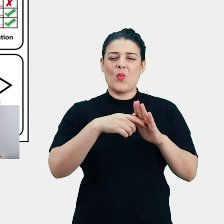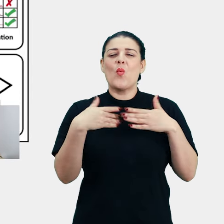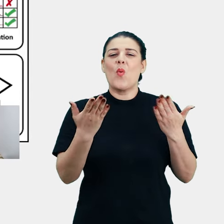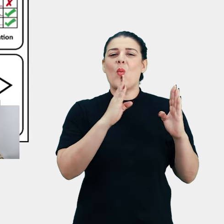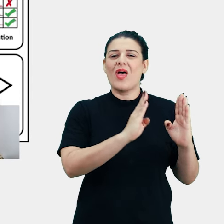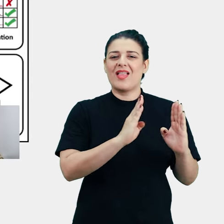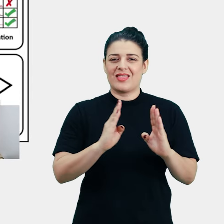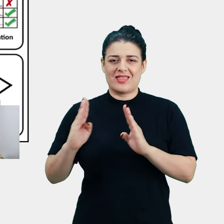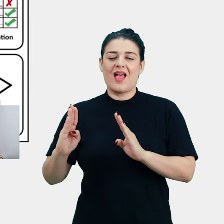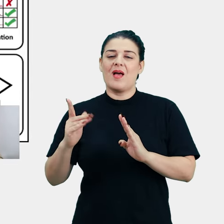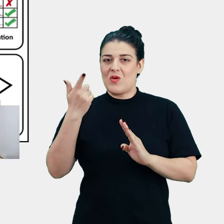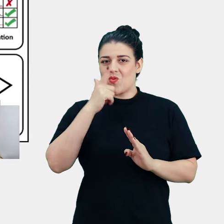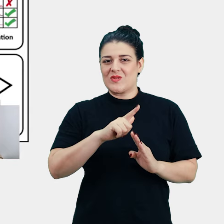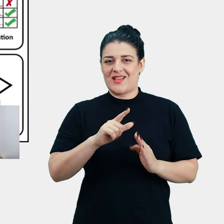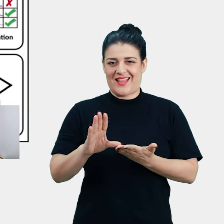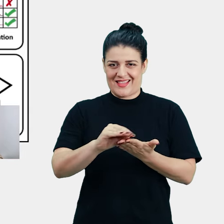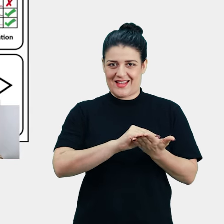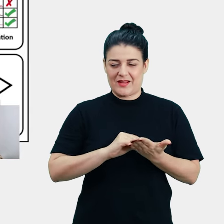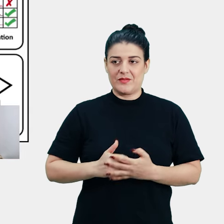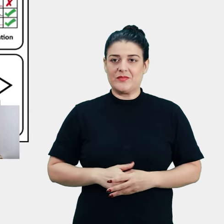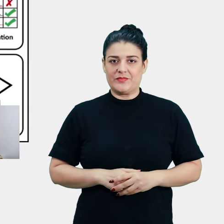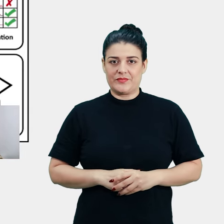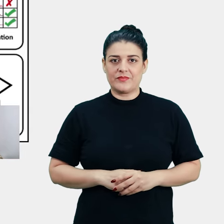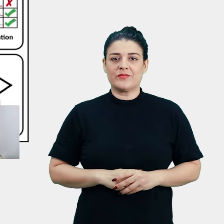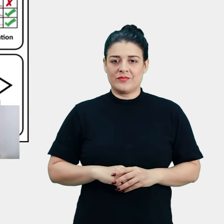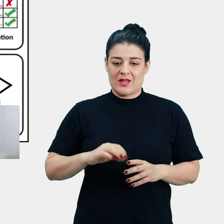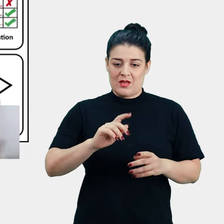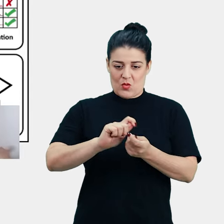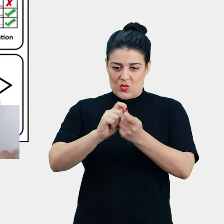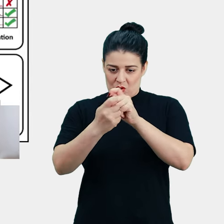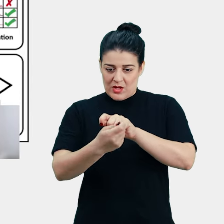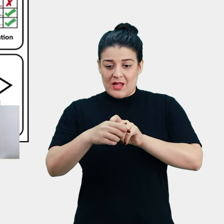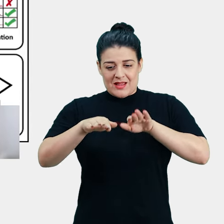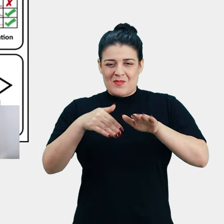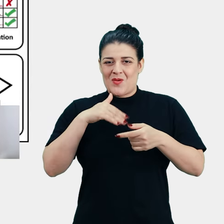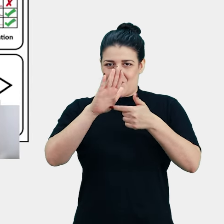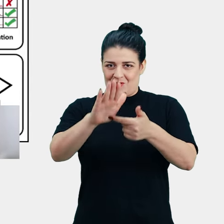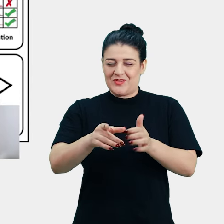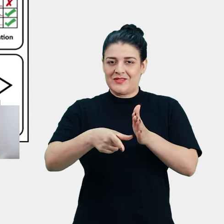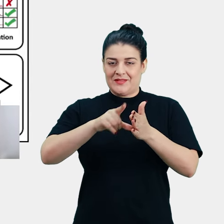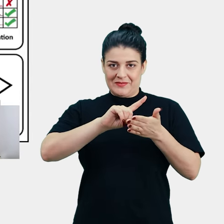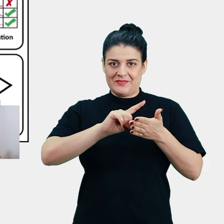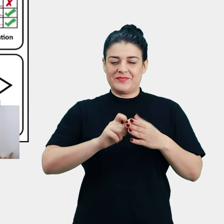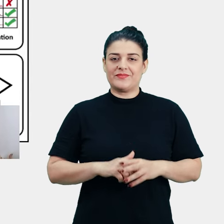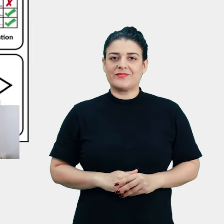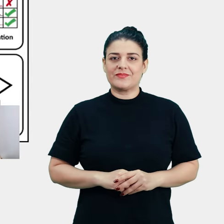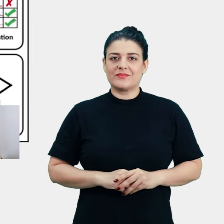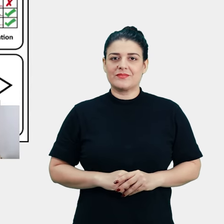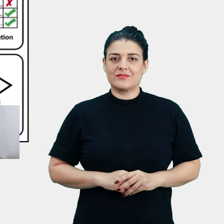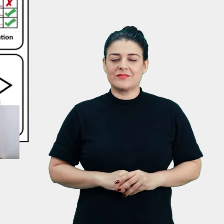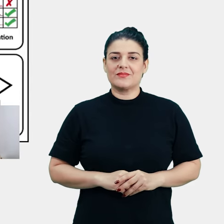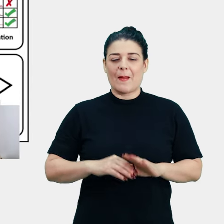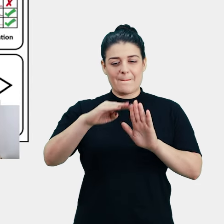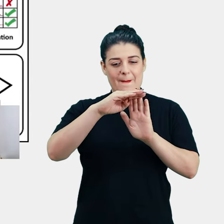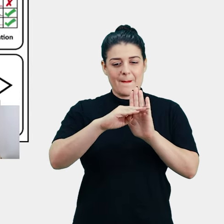etapas para a gente processar um dado? Então, a gente converte os dados, conforme eu mostrei anteriormente para vocês, a gente lista